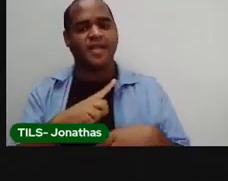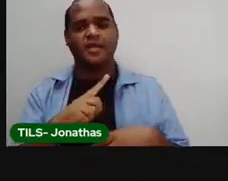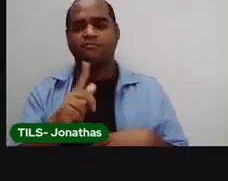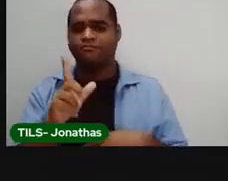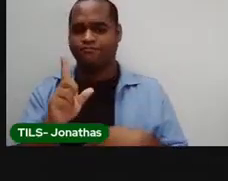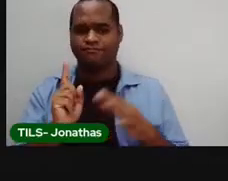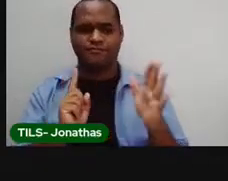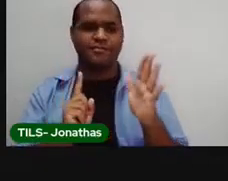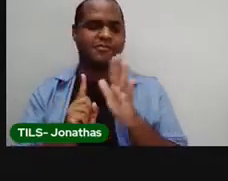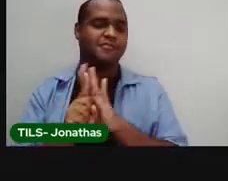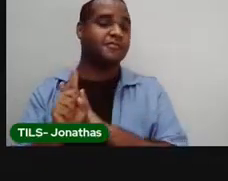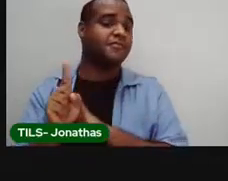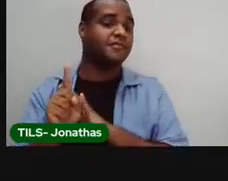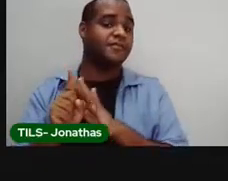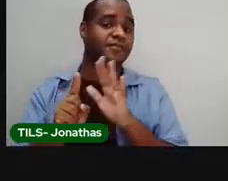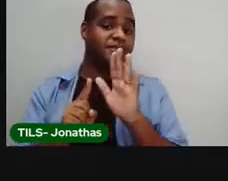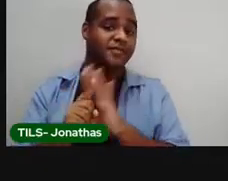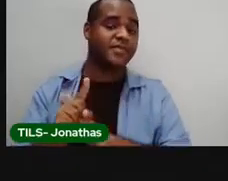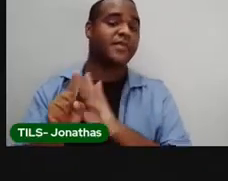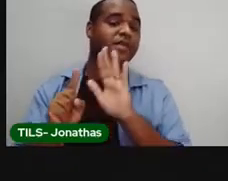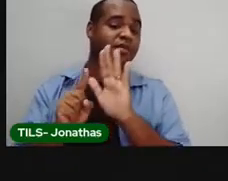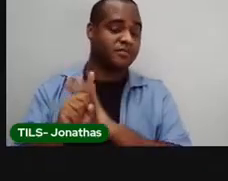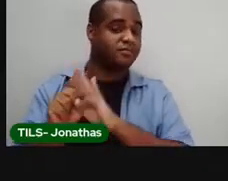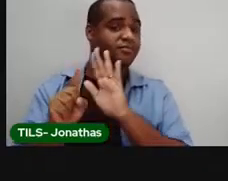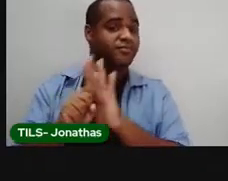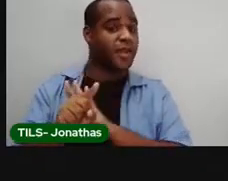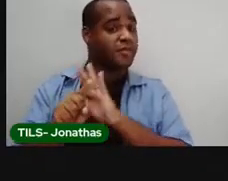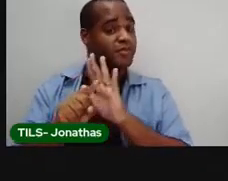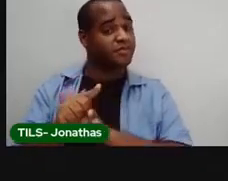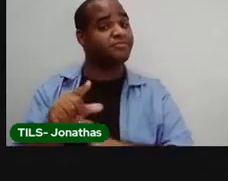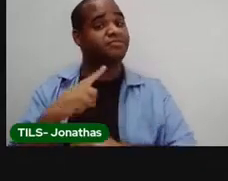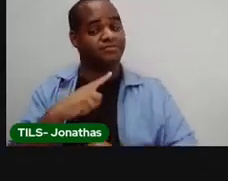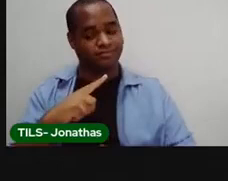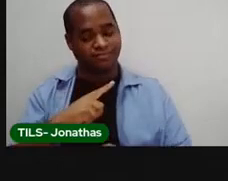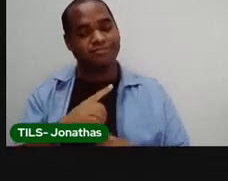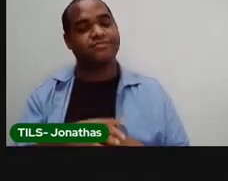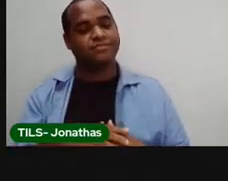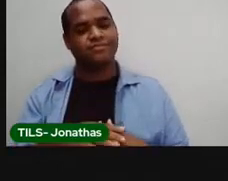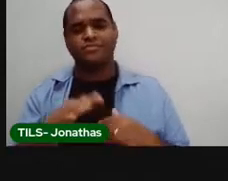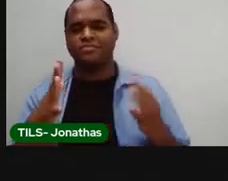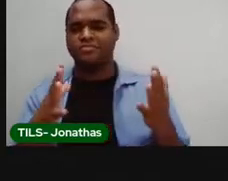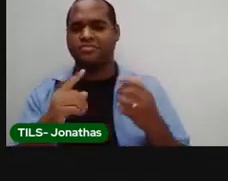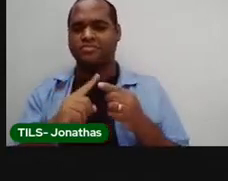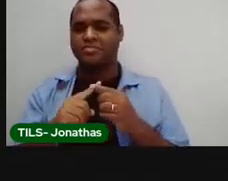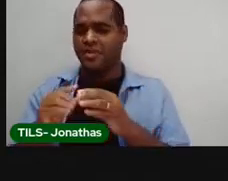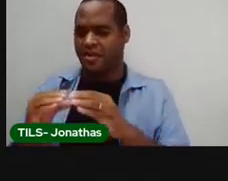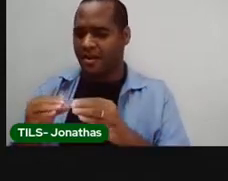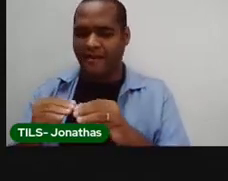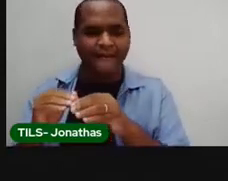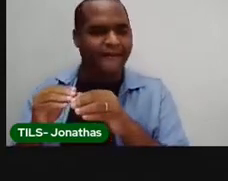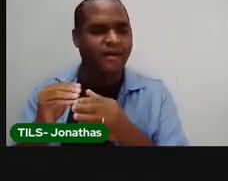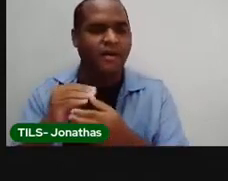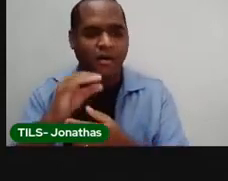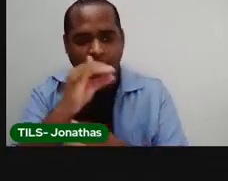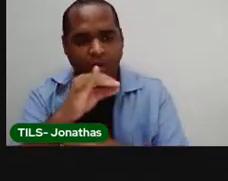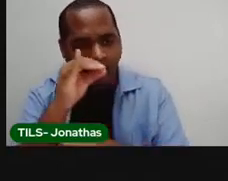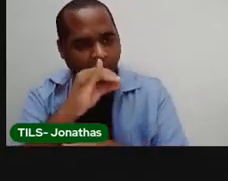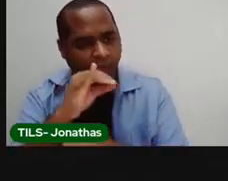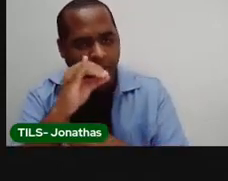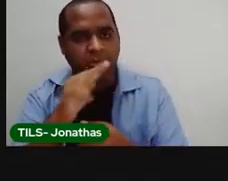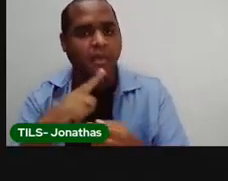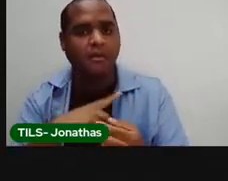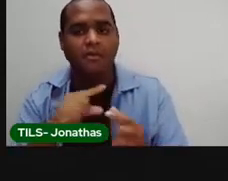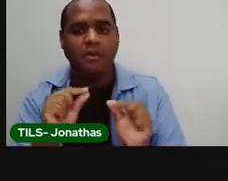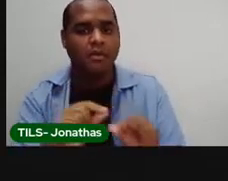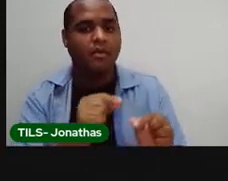Isso serve para mostrar que tem uma pergunta. Cadê o docinho que estava aqui?